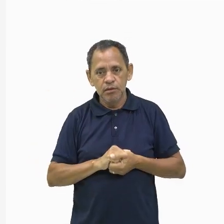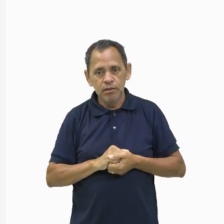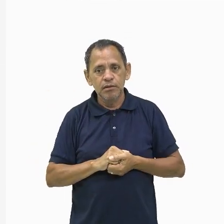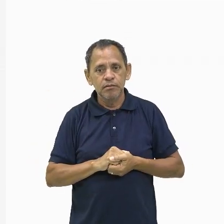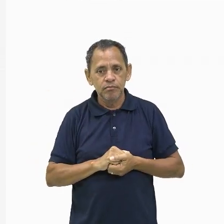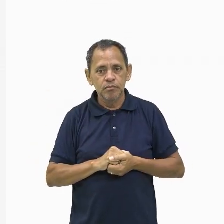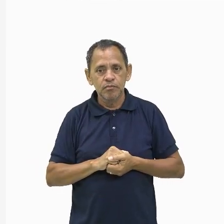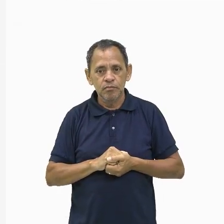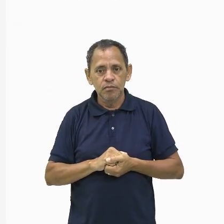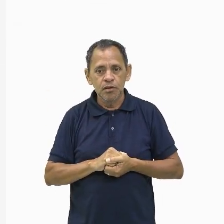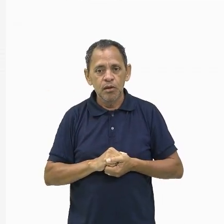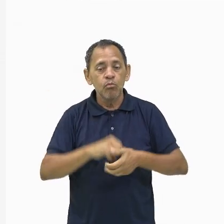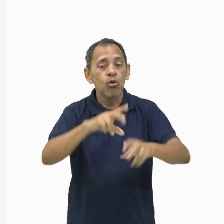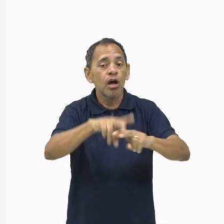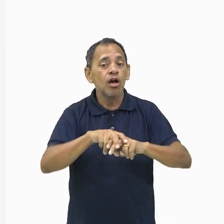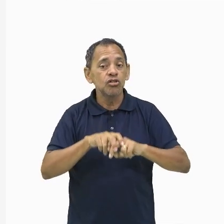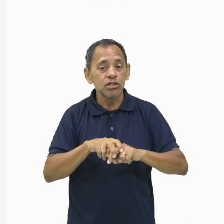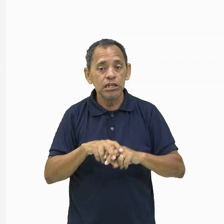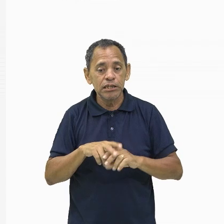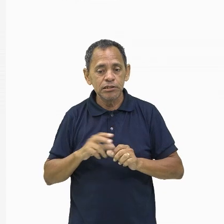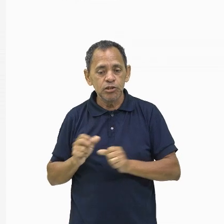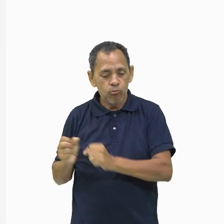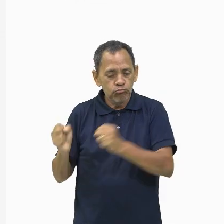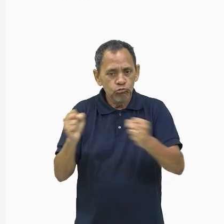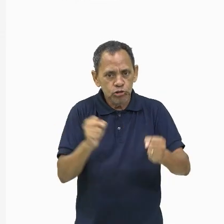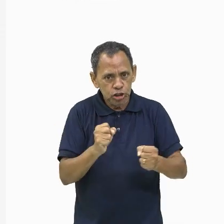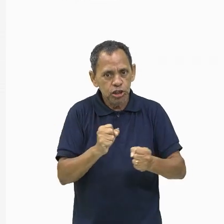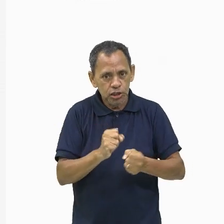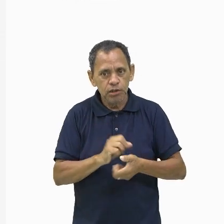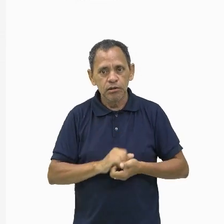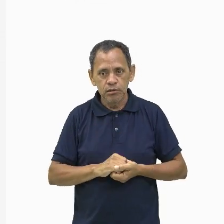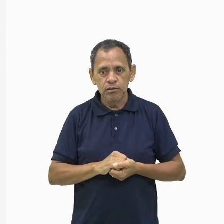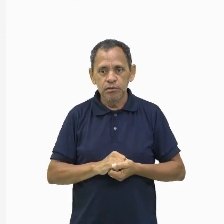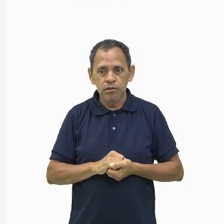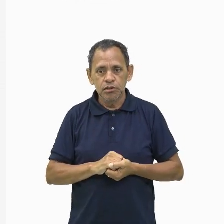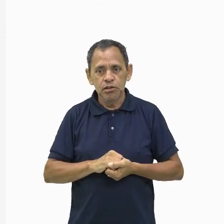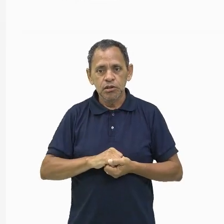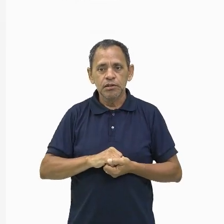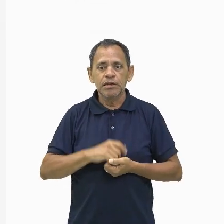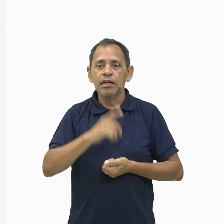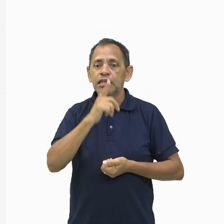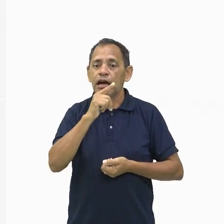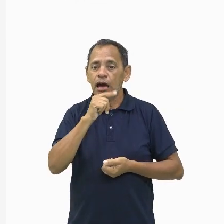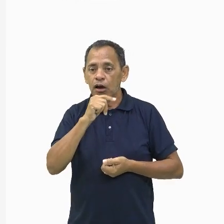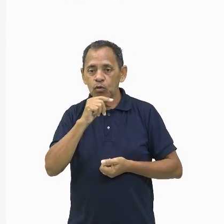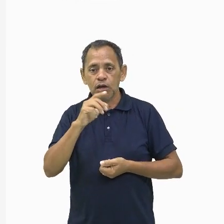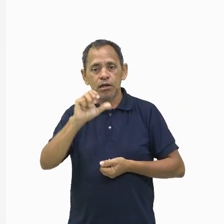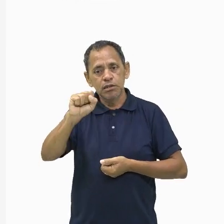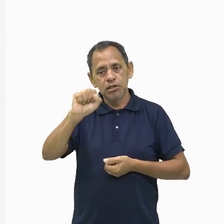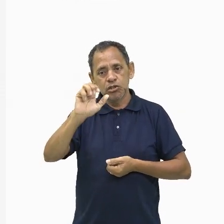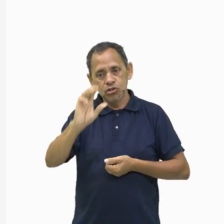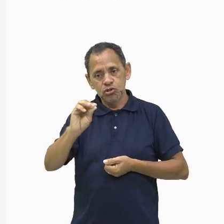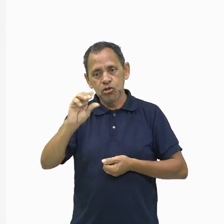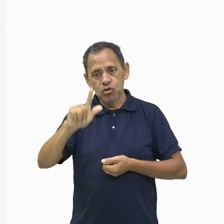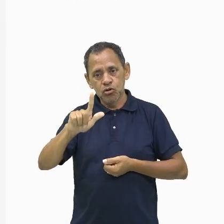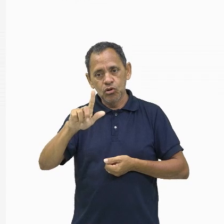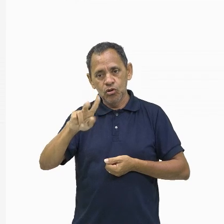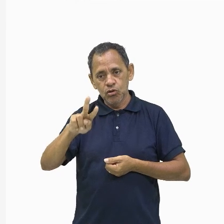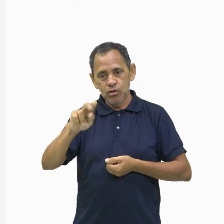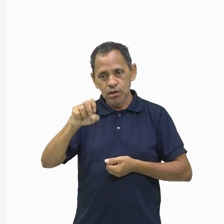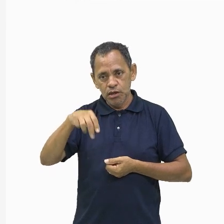poder solvente da água, tá? Então, a água, ela consegue dissolver quase